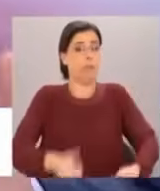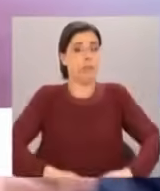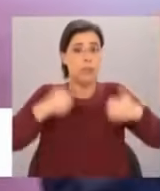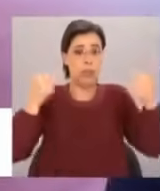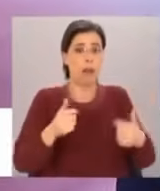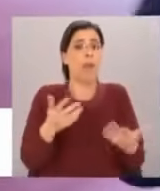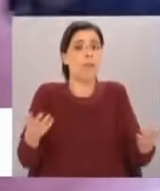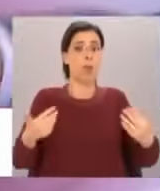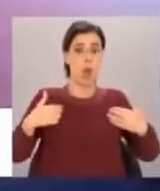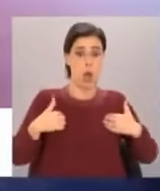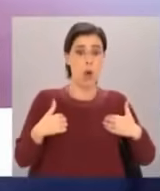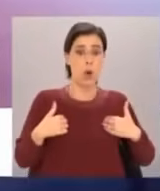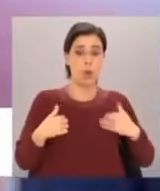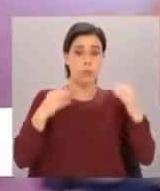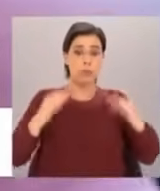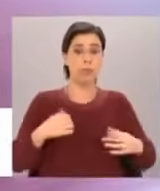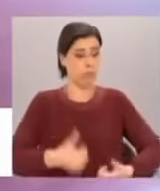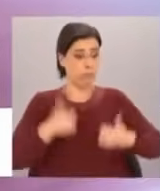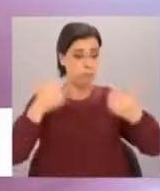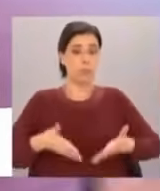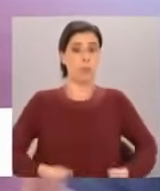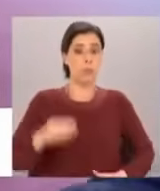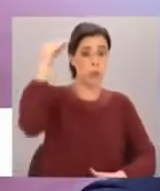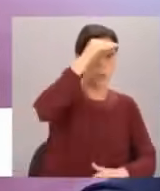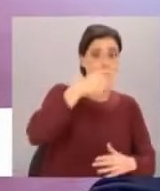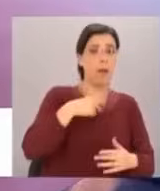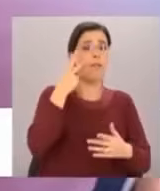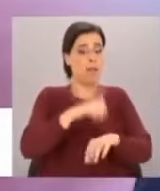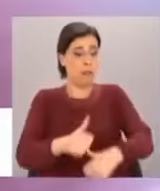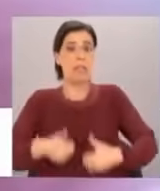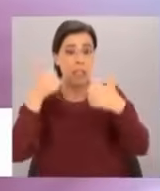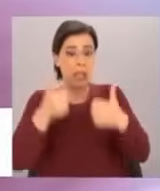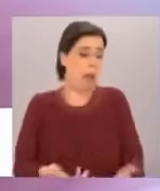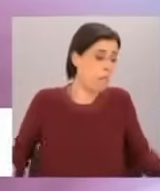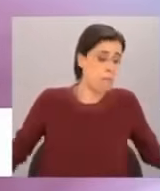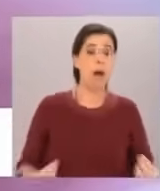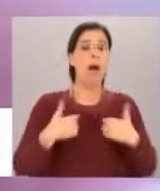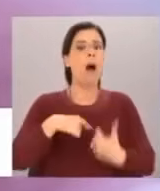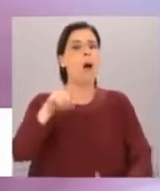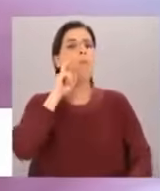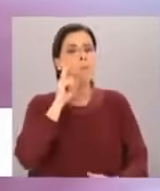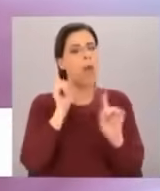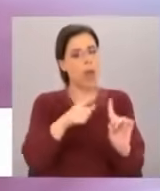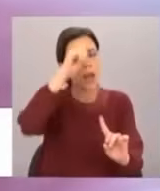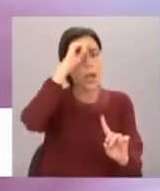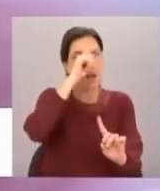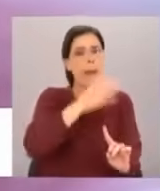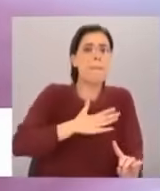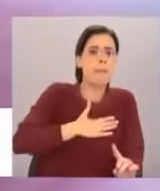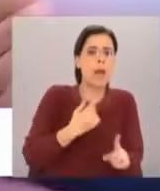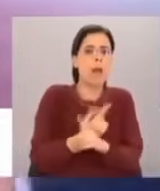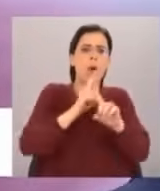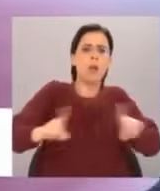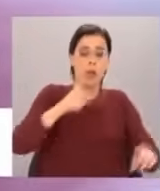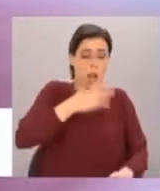cidade que são urbanos Olha eu sou completamente Urbana deixei num Subúrbio vive numa cidade agora tem que se preservar e tem que se respeitar quem gosta